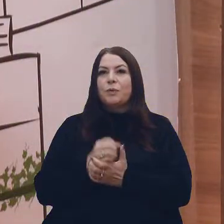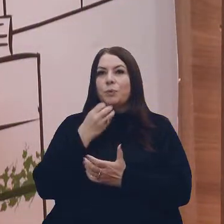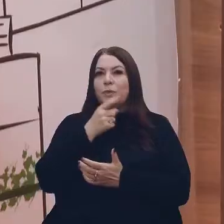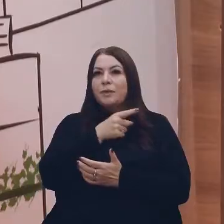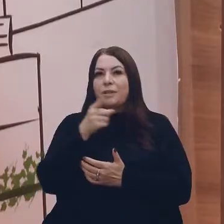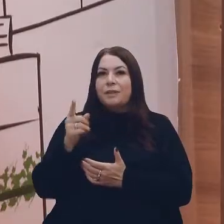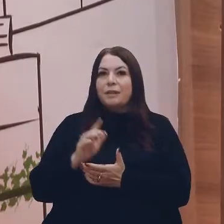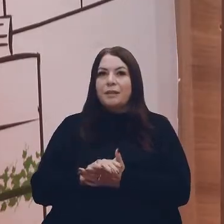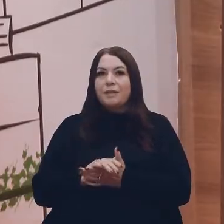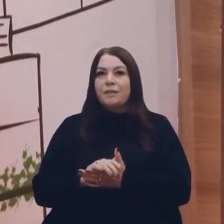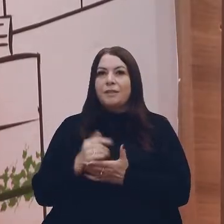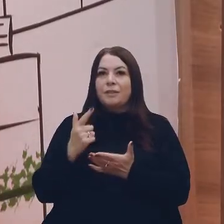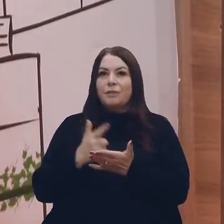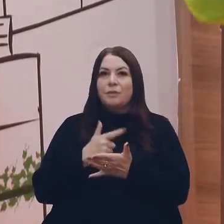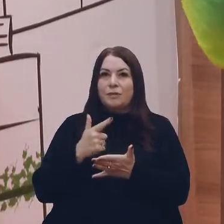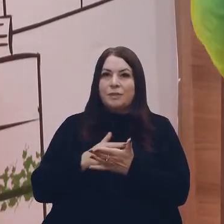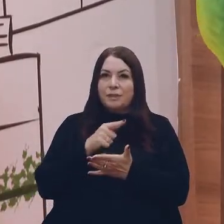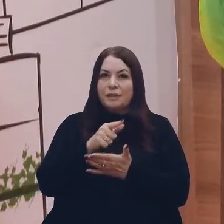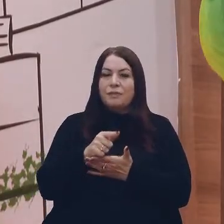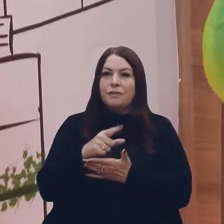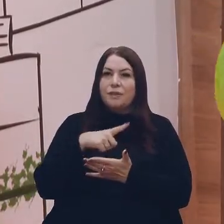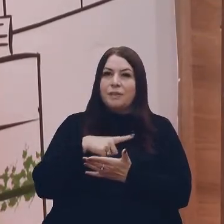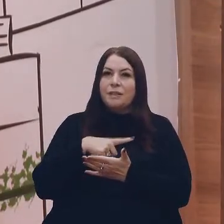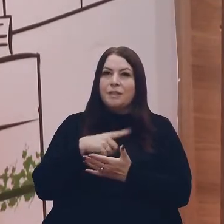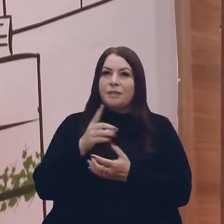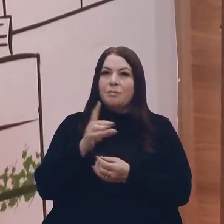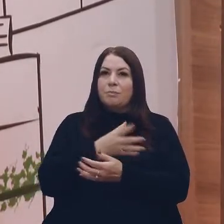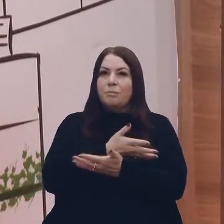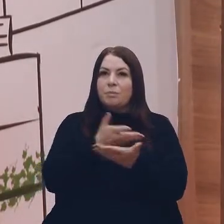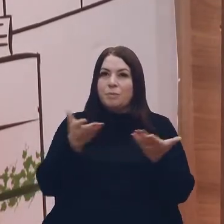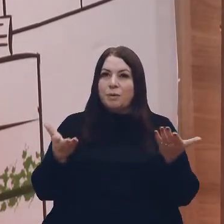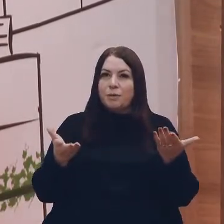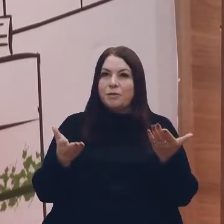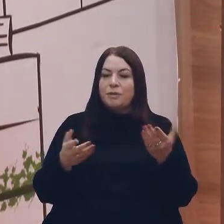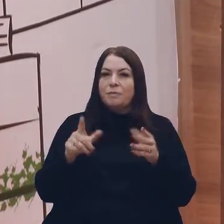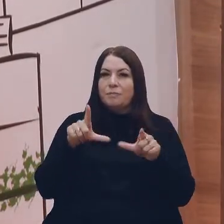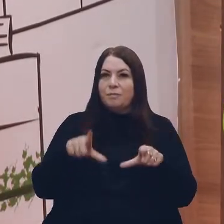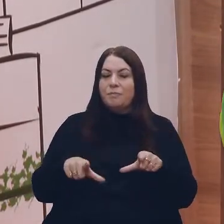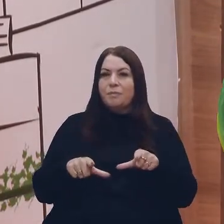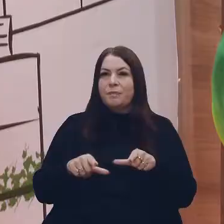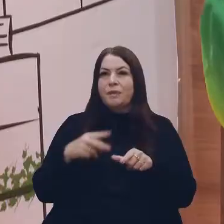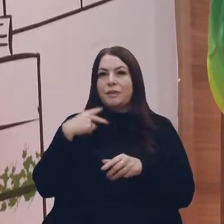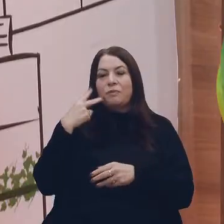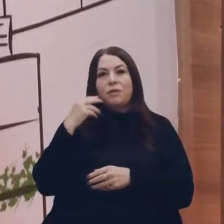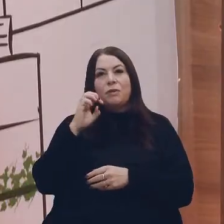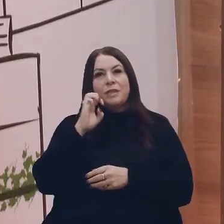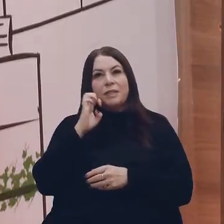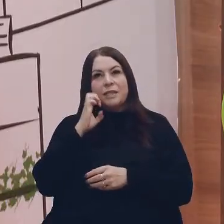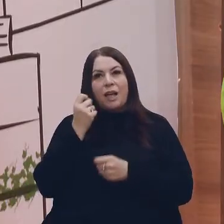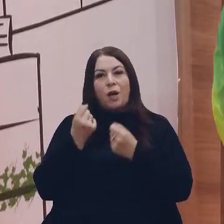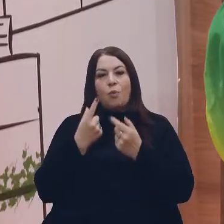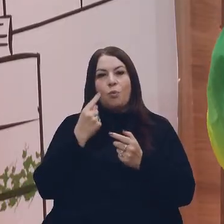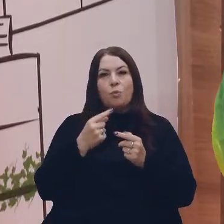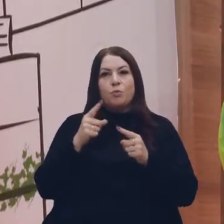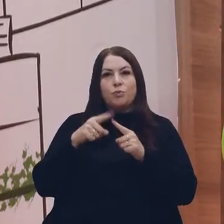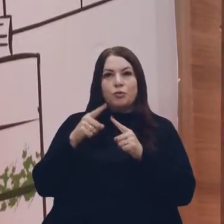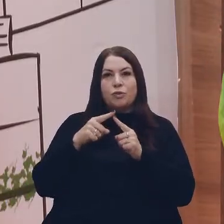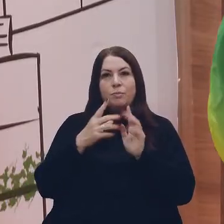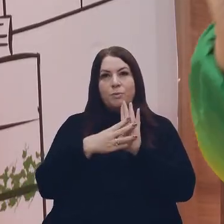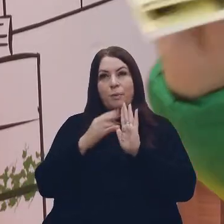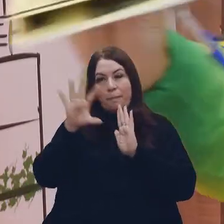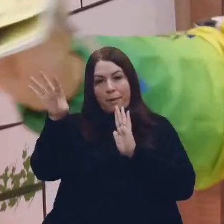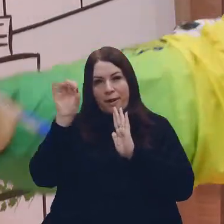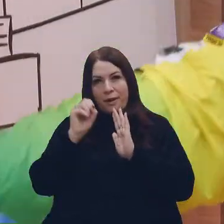aí com os livros, né? Vai estar disponível aí no gabinete da Estela Balardim, alguns exemplares, é só